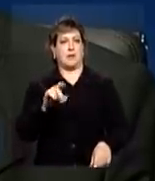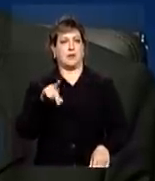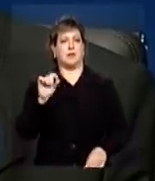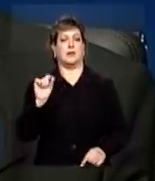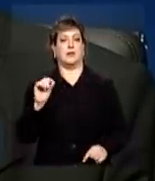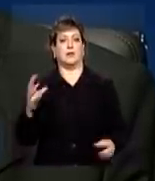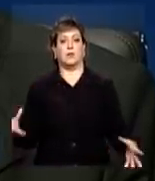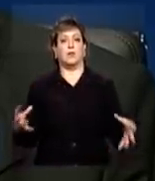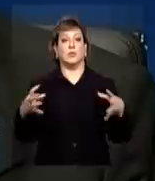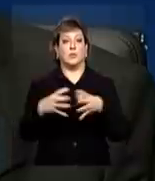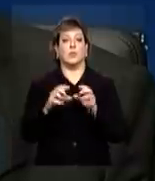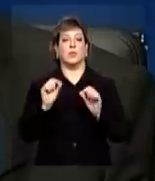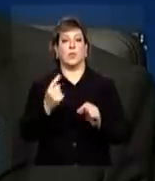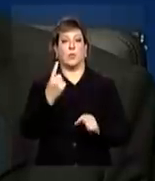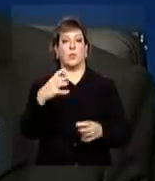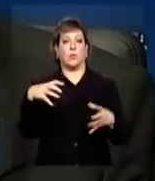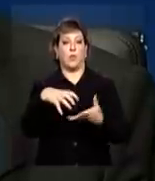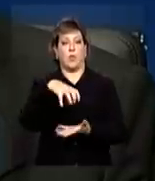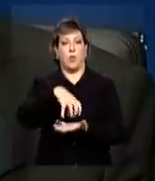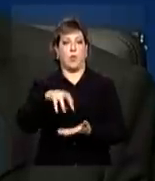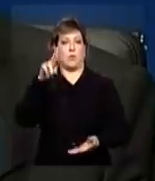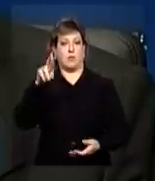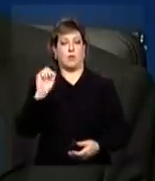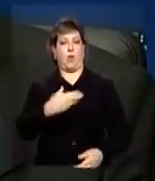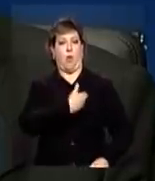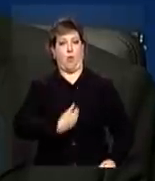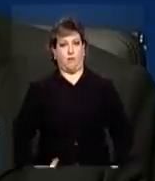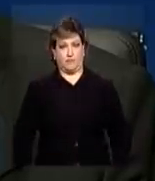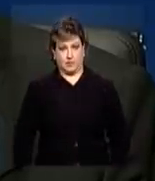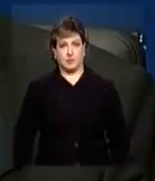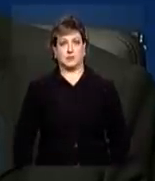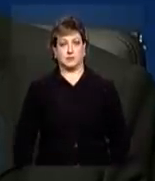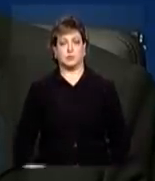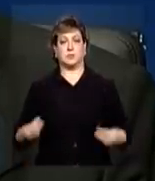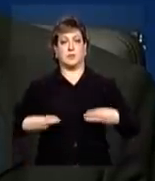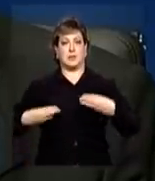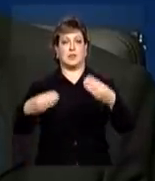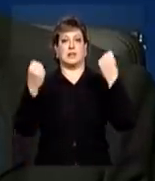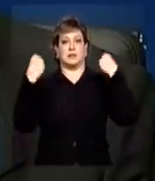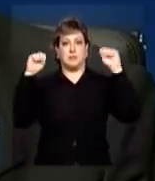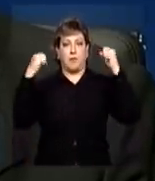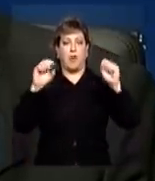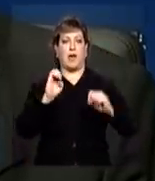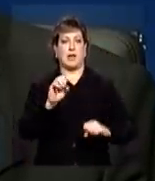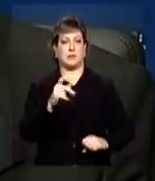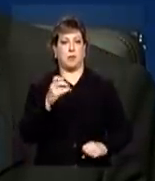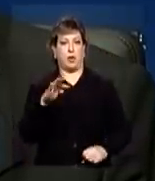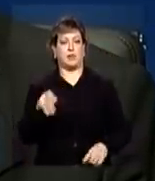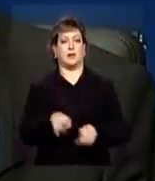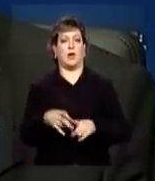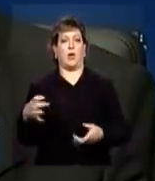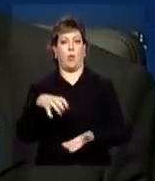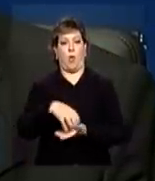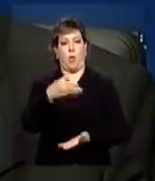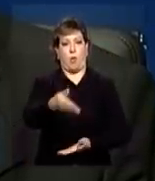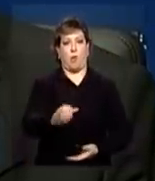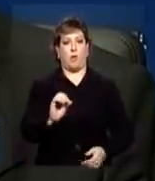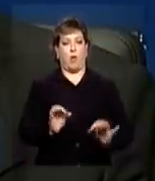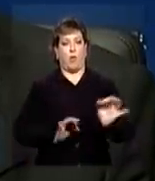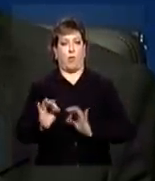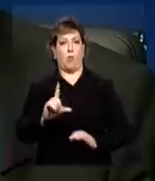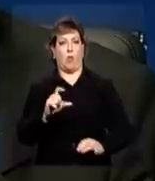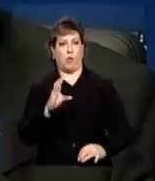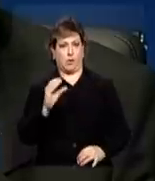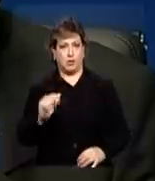incorporar uma representação do governo, do Ministério do Esporte, ao comitê organizador